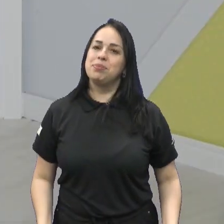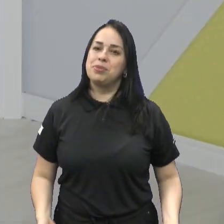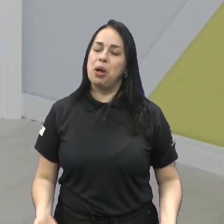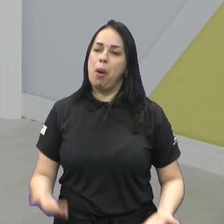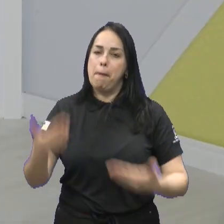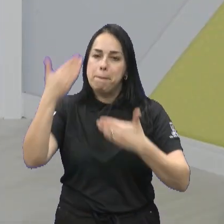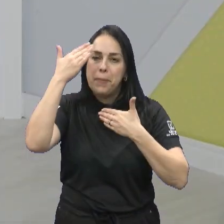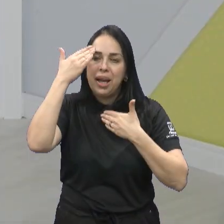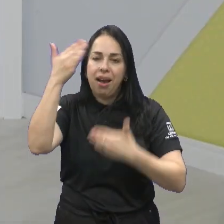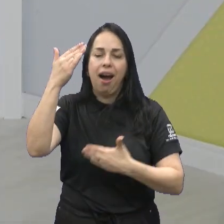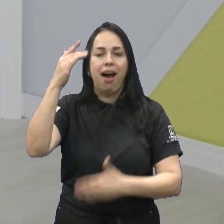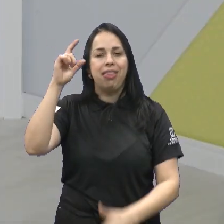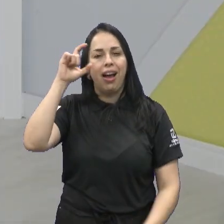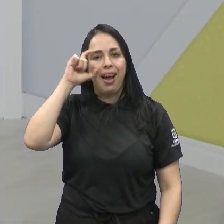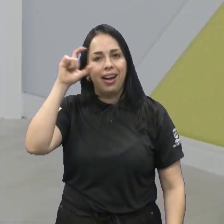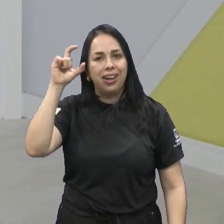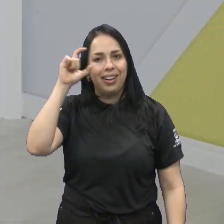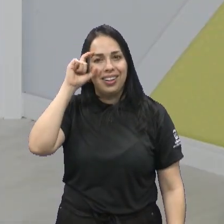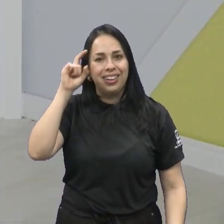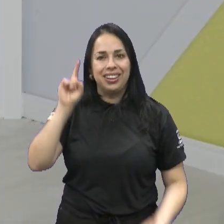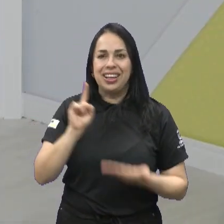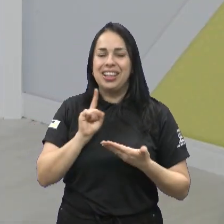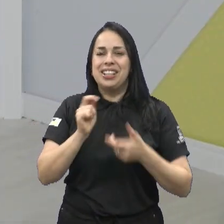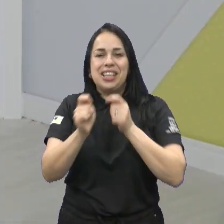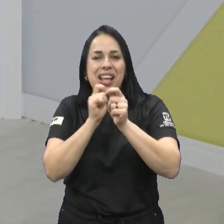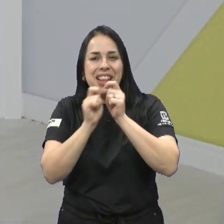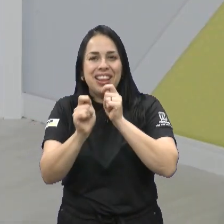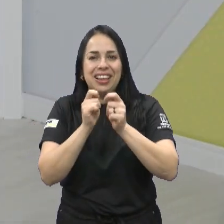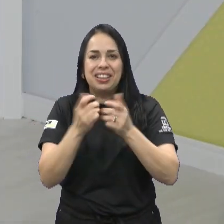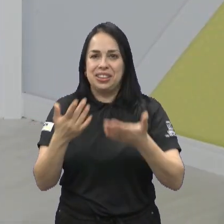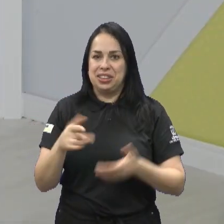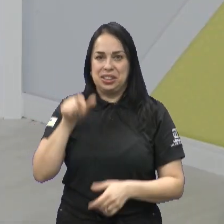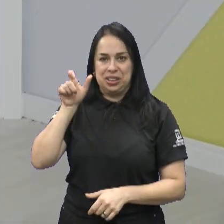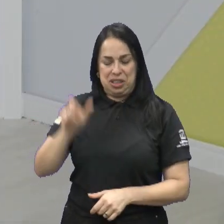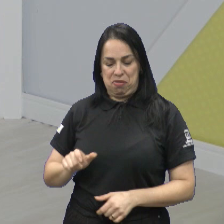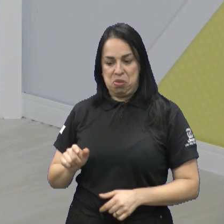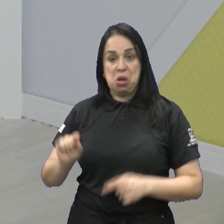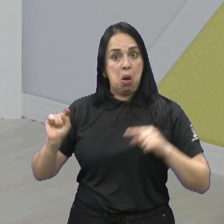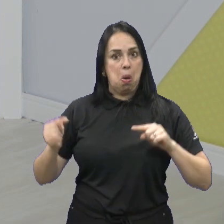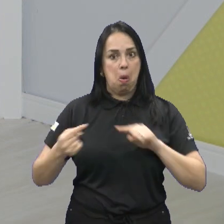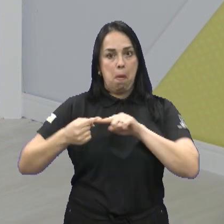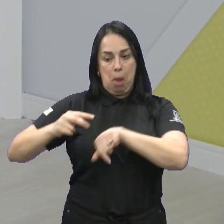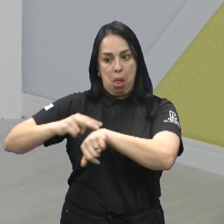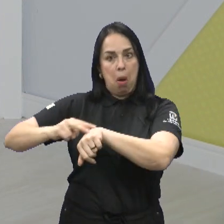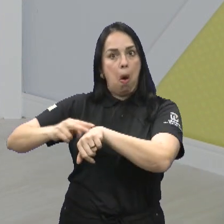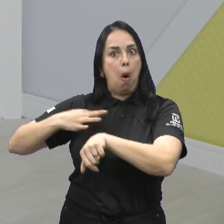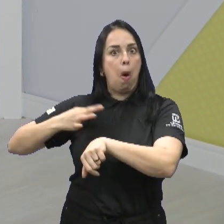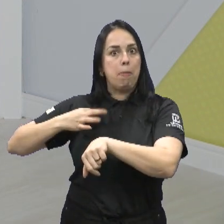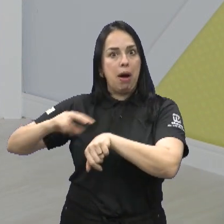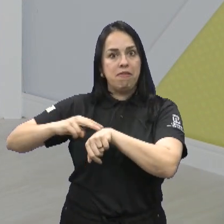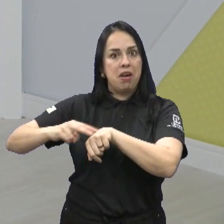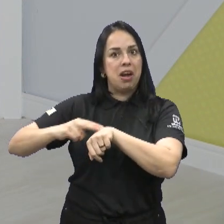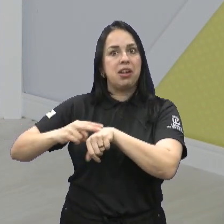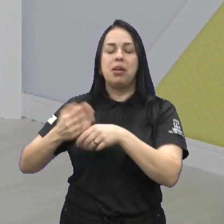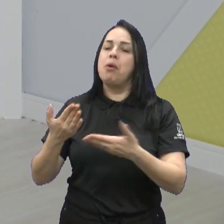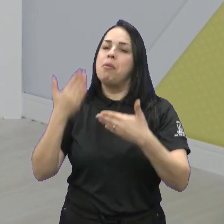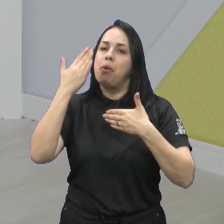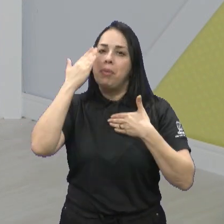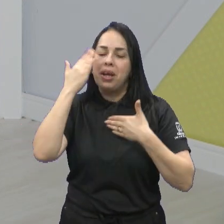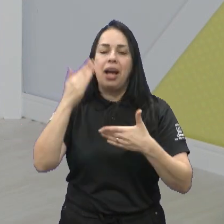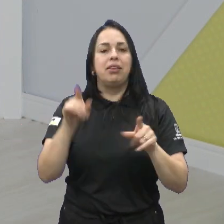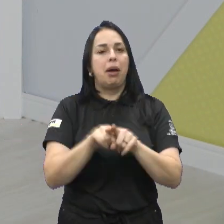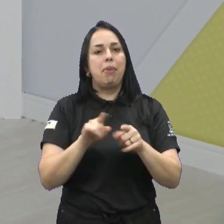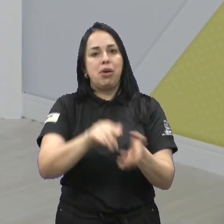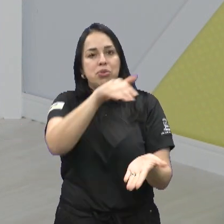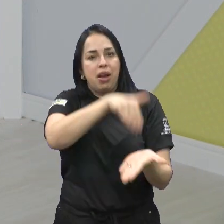Valeu, Ana Caxias, Ana Vitória Caxias. Você viu que ela veio até de verde para participar da Hora do Esporte. Foi bem demais. Obrigado, secretário.